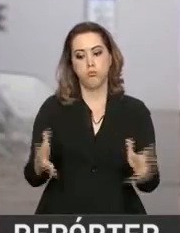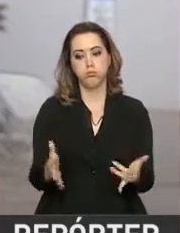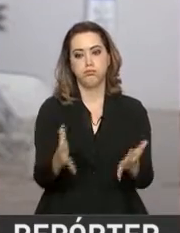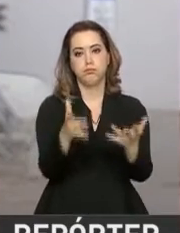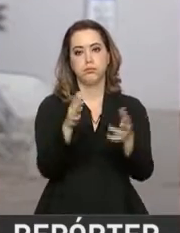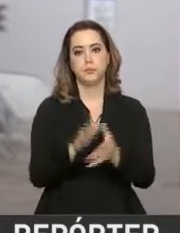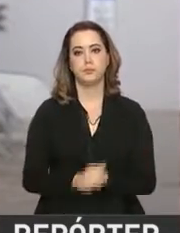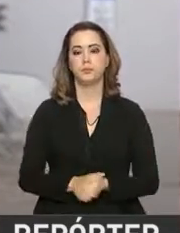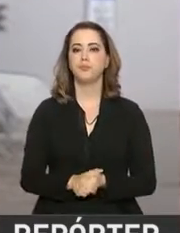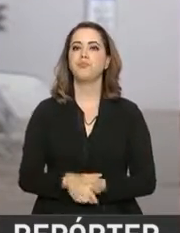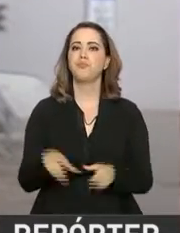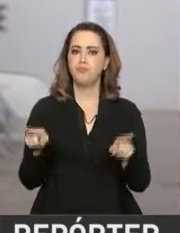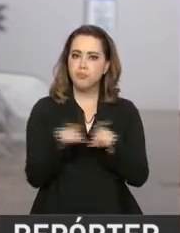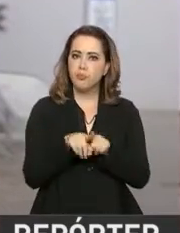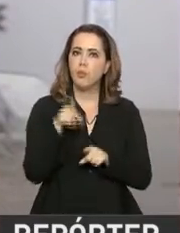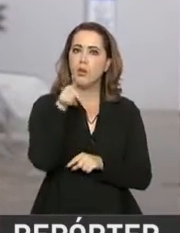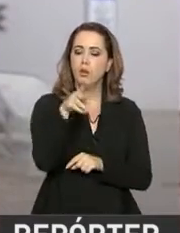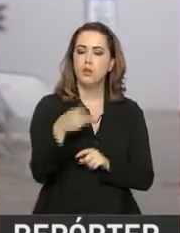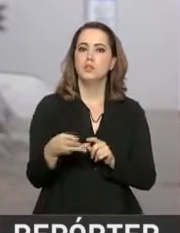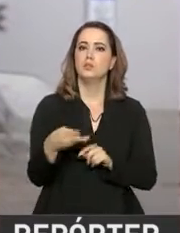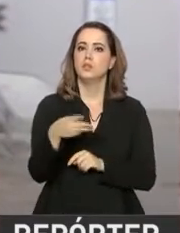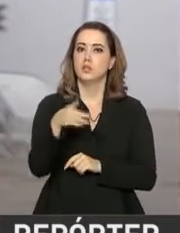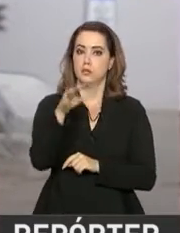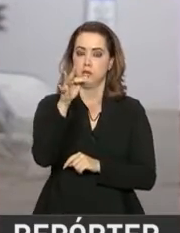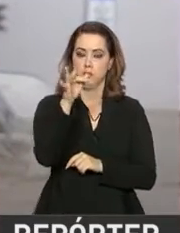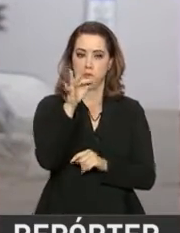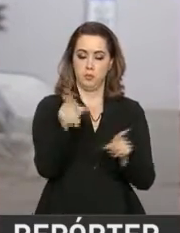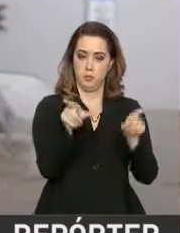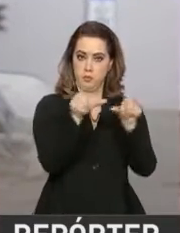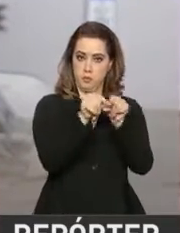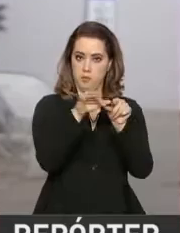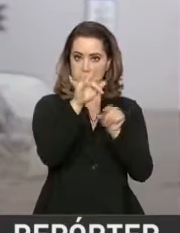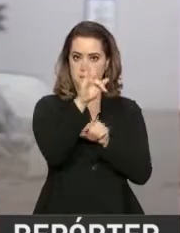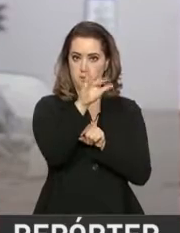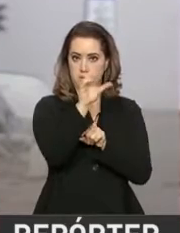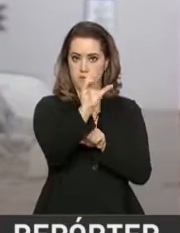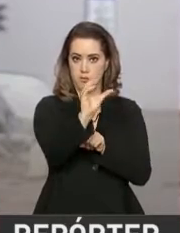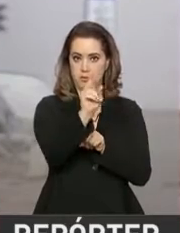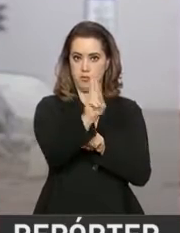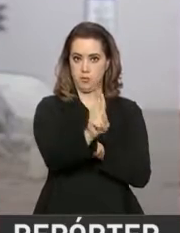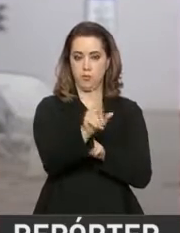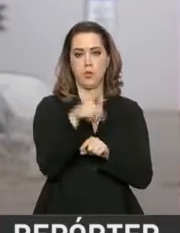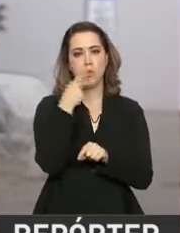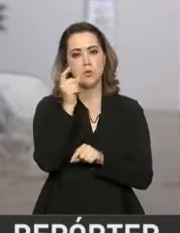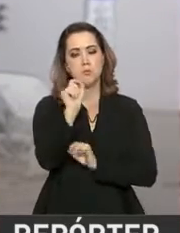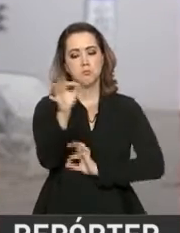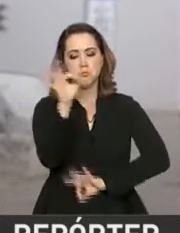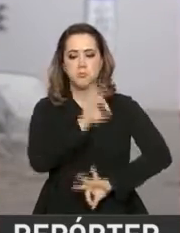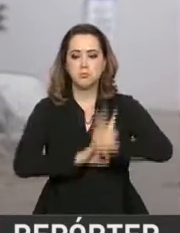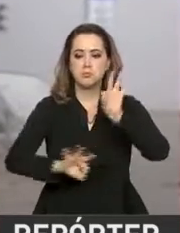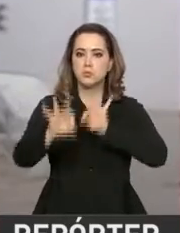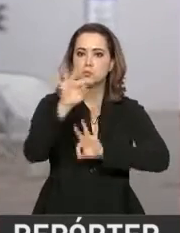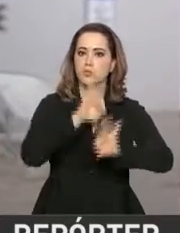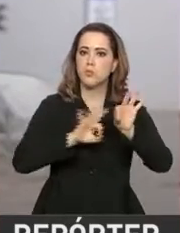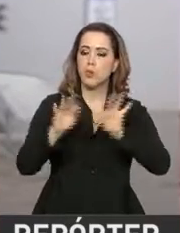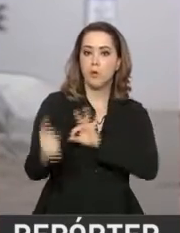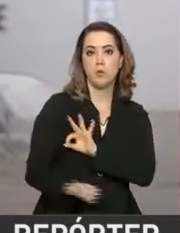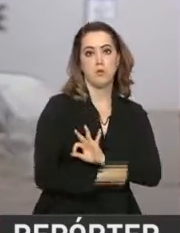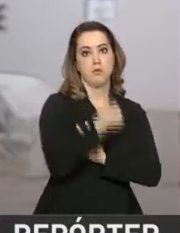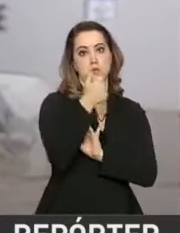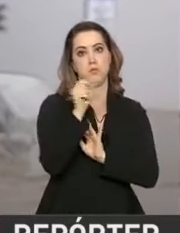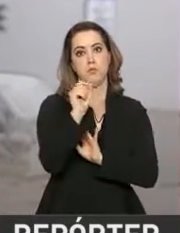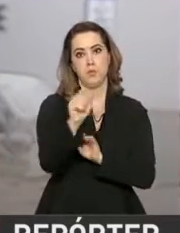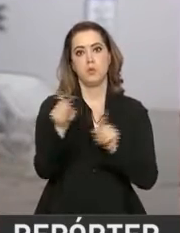ainda segundo o ministro o tribunal de contas da união participa da câmera técnica com suas análises engrandecendo e